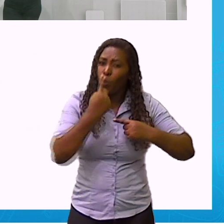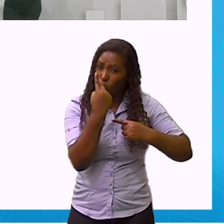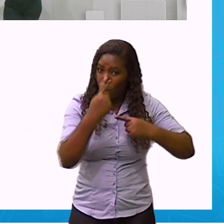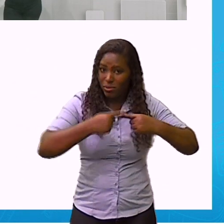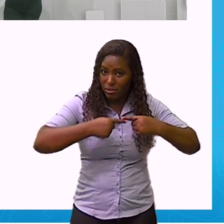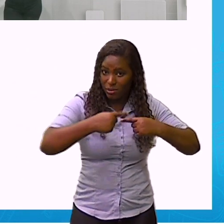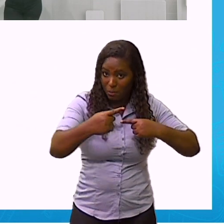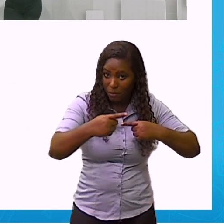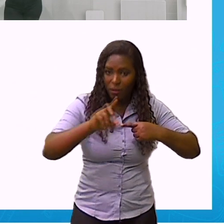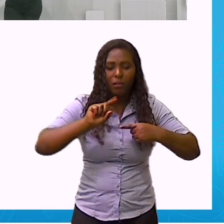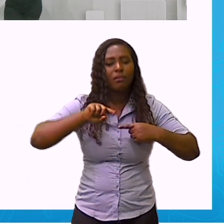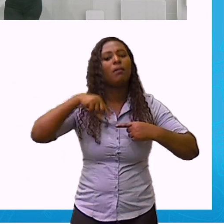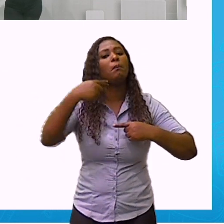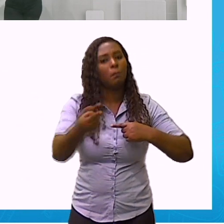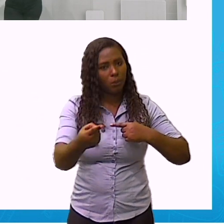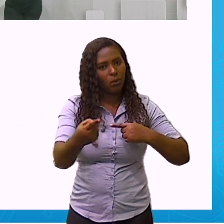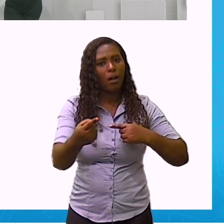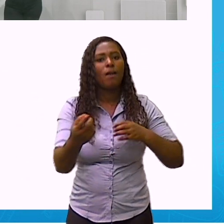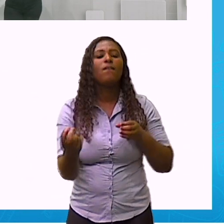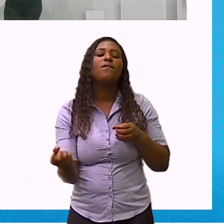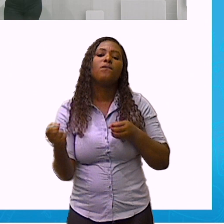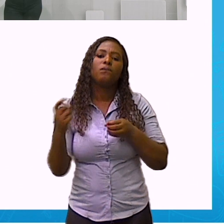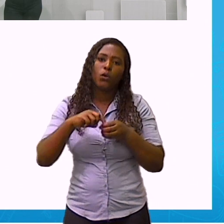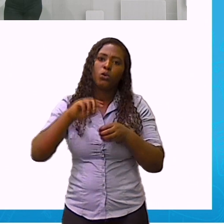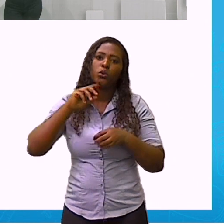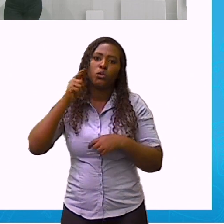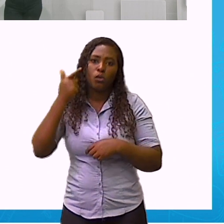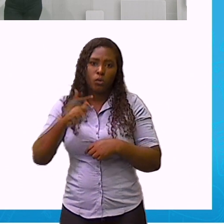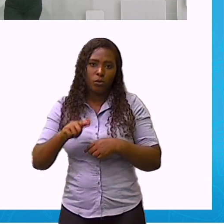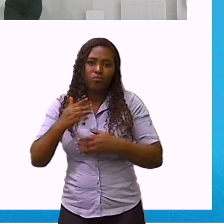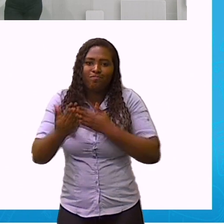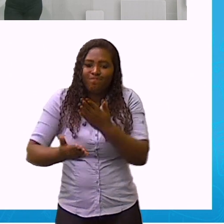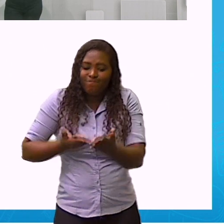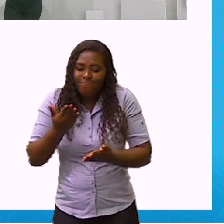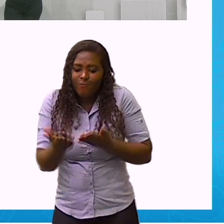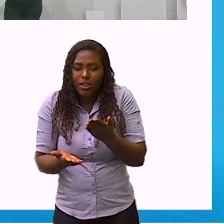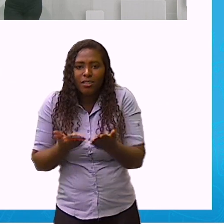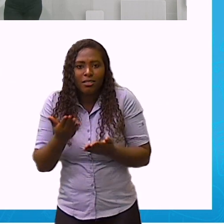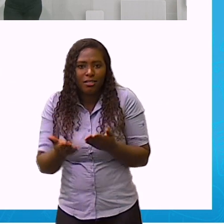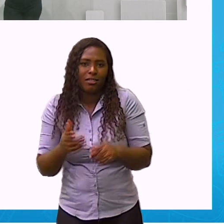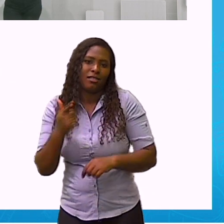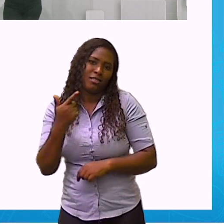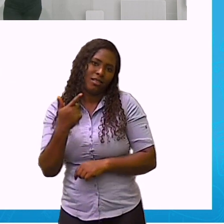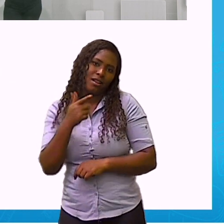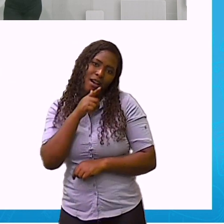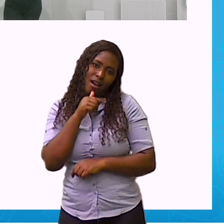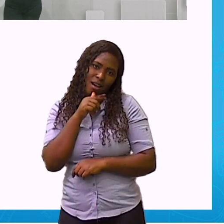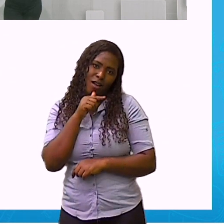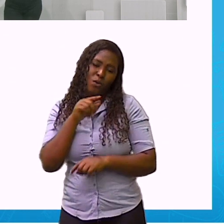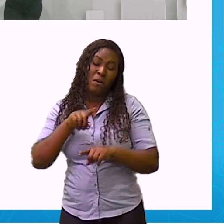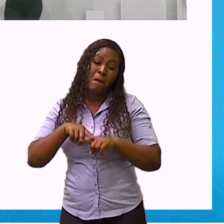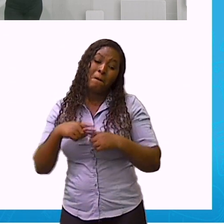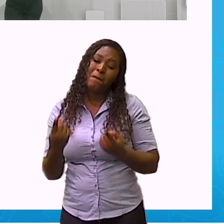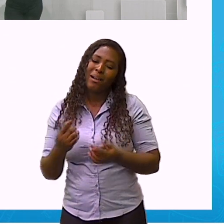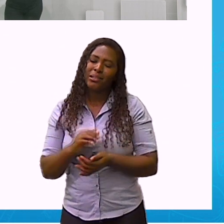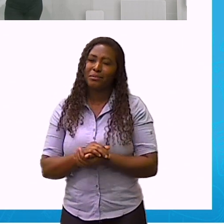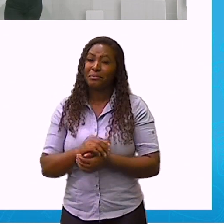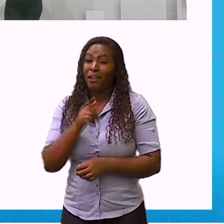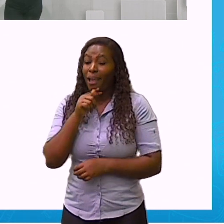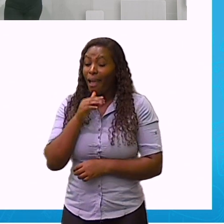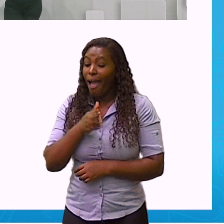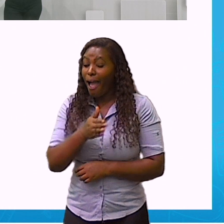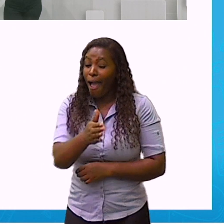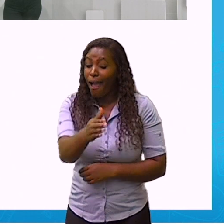ser tratada. Mas, a qualidade desta água ela não estava muito segura, é isso? Então,